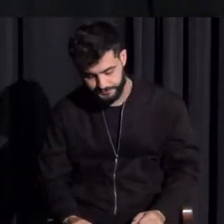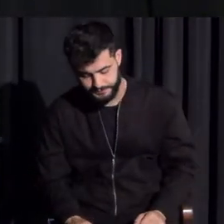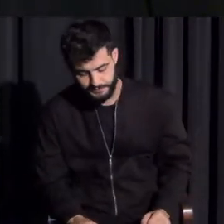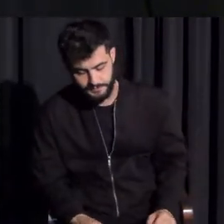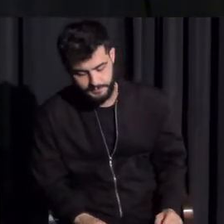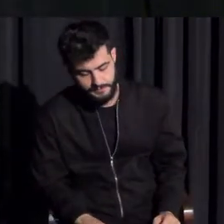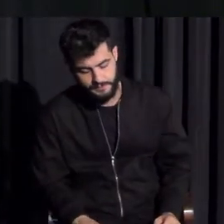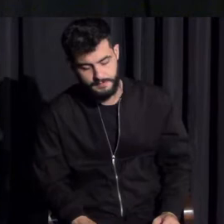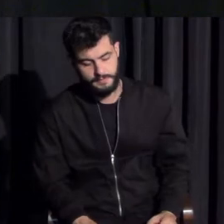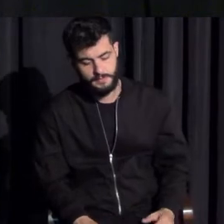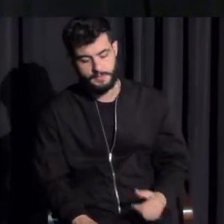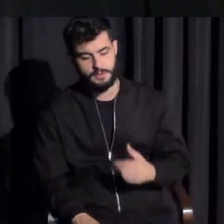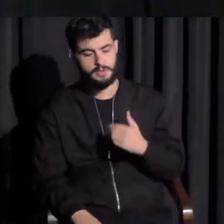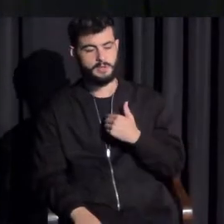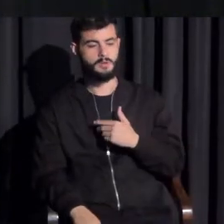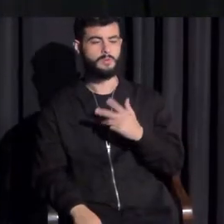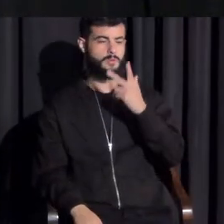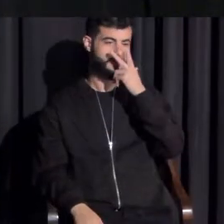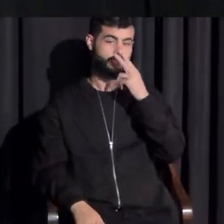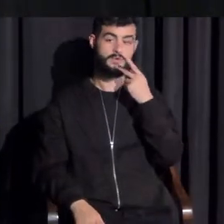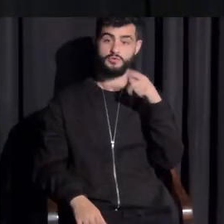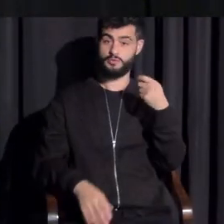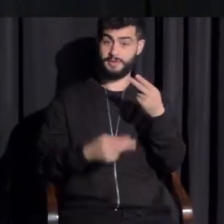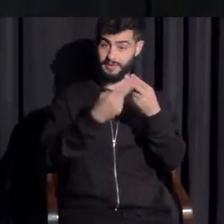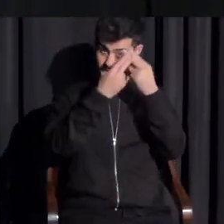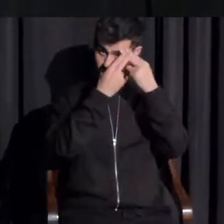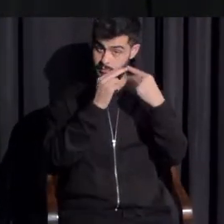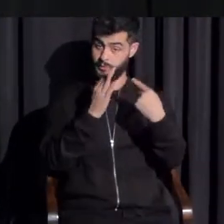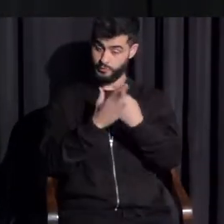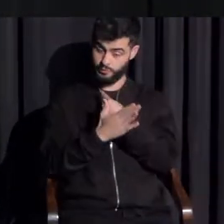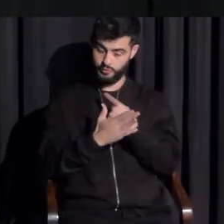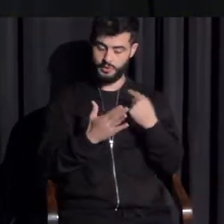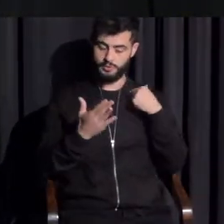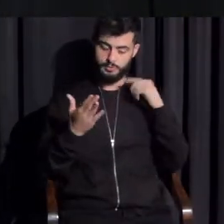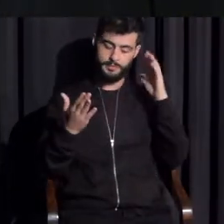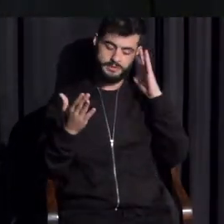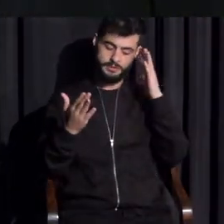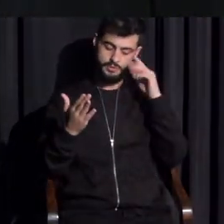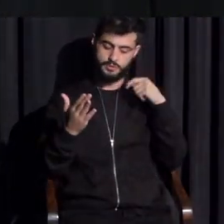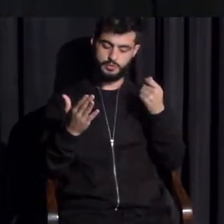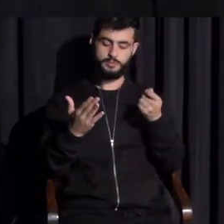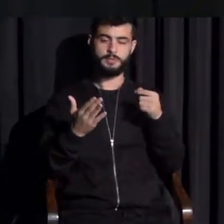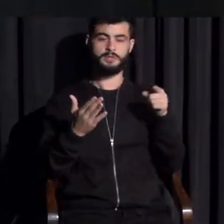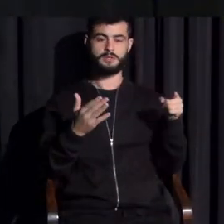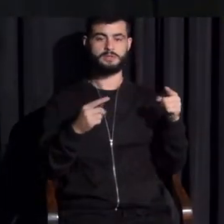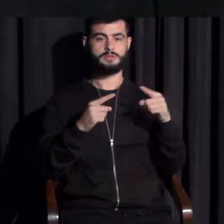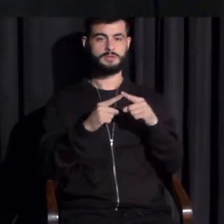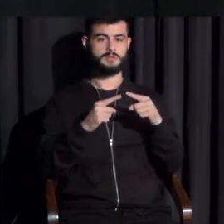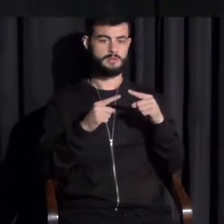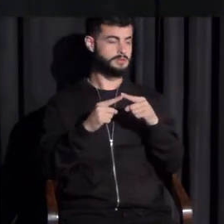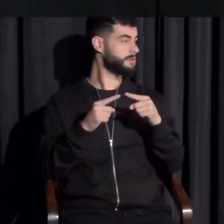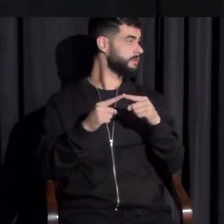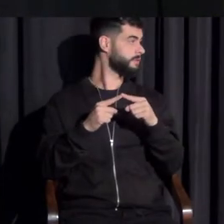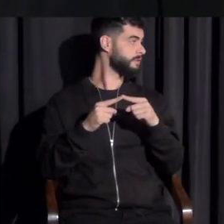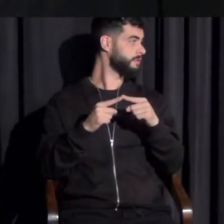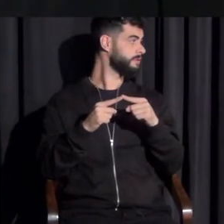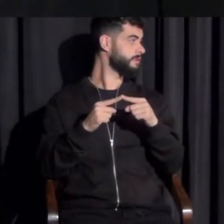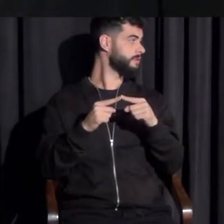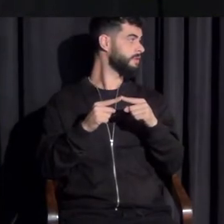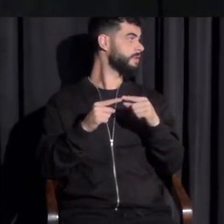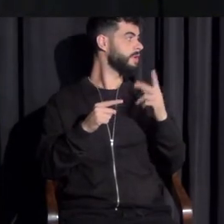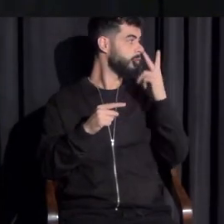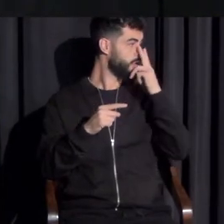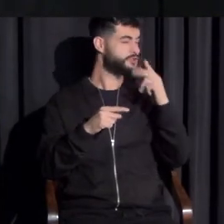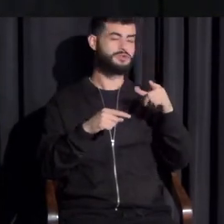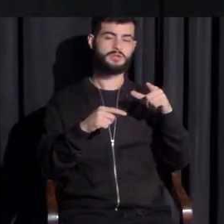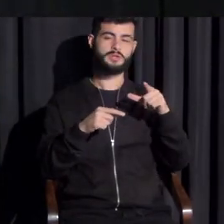pensando que essas artes elas operam no sentido... Aí, é claro, para a gente pensar nisso, tem que chamar Primo Levi, tem que chamar um monte de autores, assim, mas elas